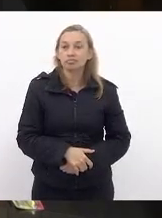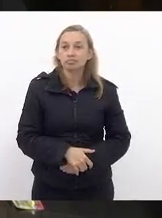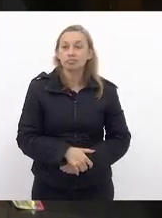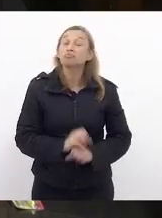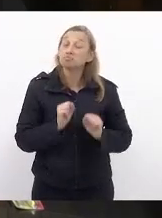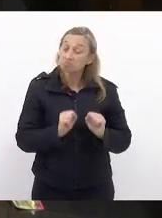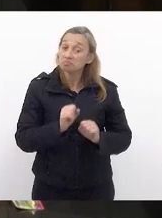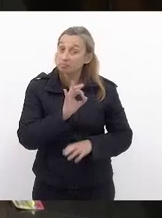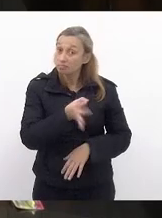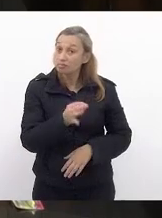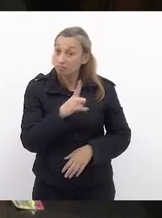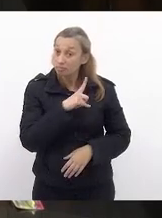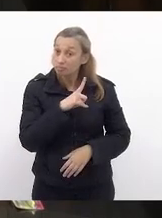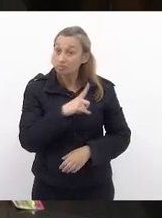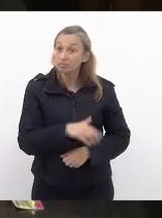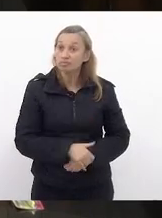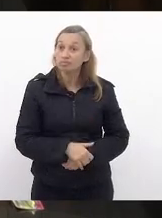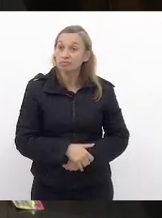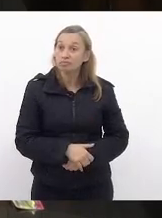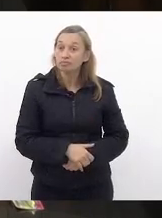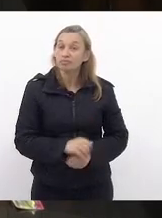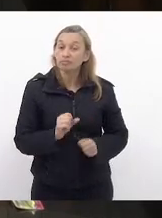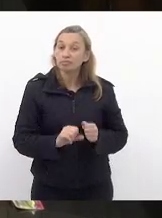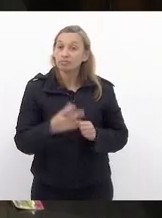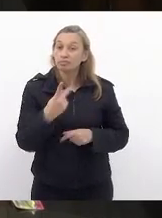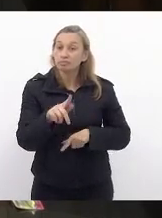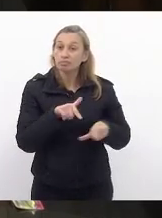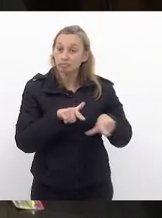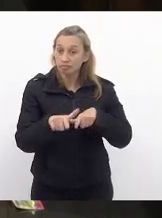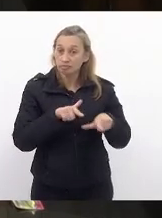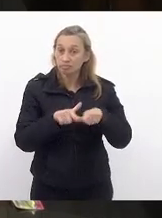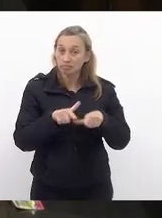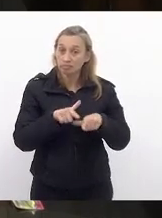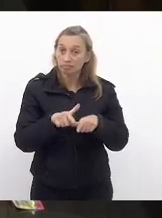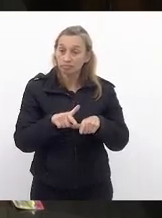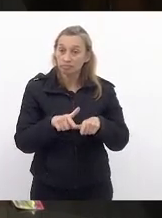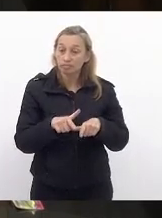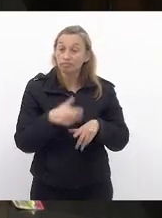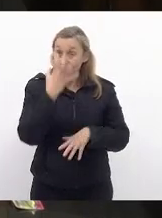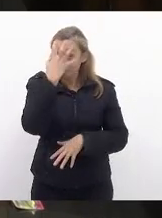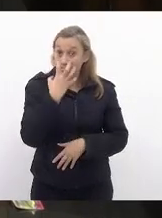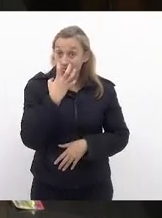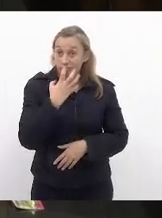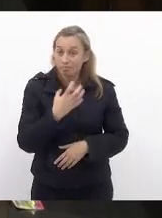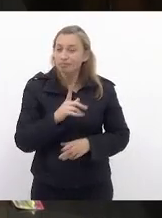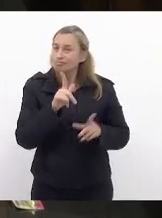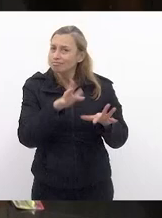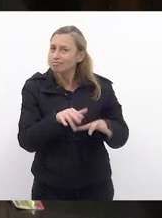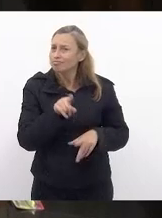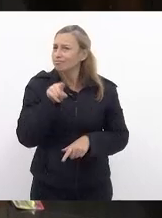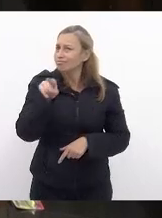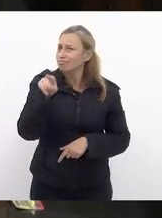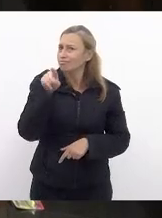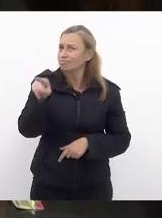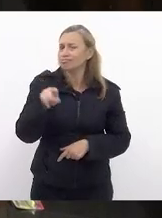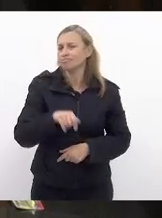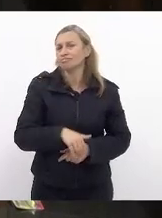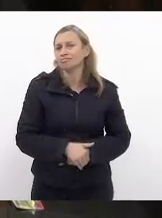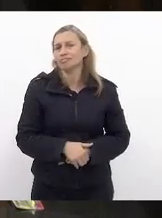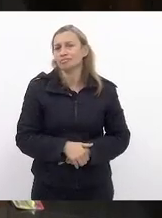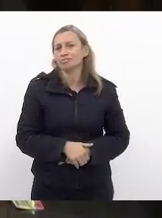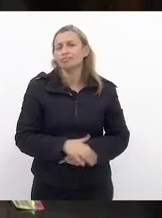e pode ter certeza que está fazendo o seu trabalho e trabalho muito sério diferente de você